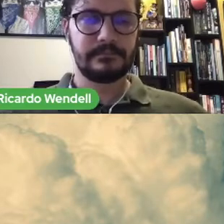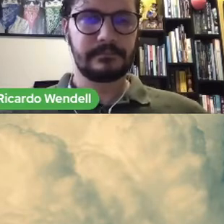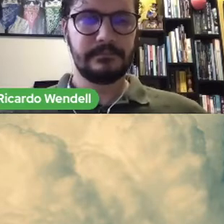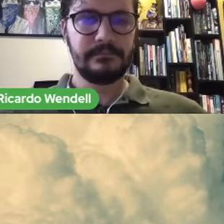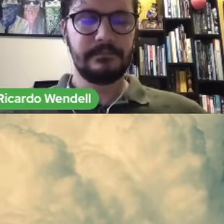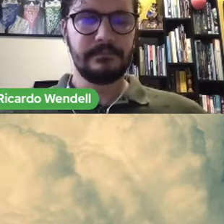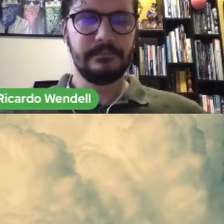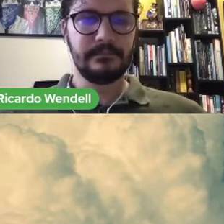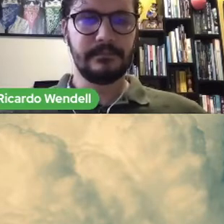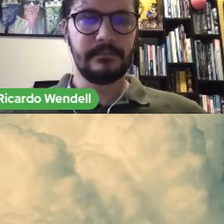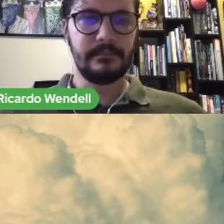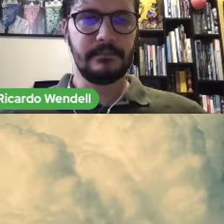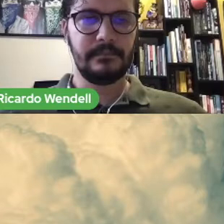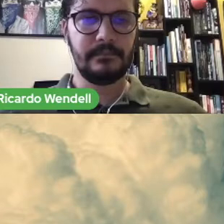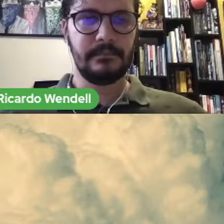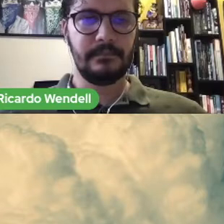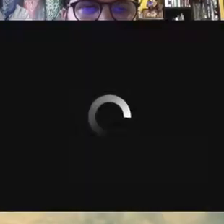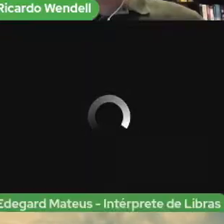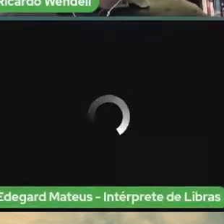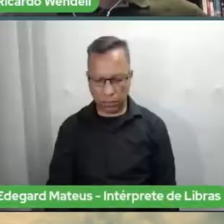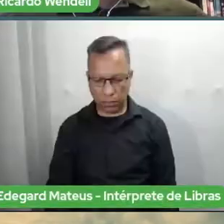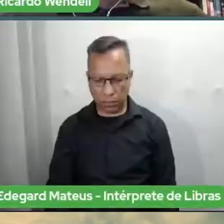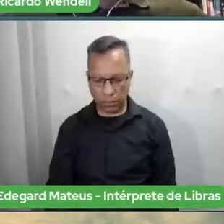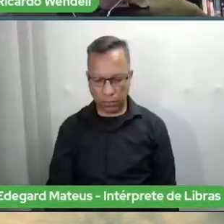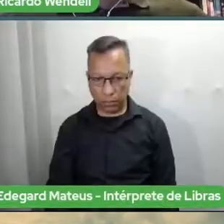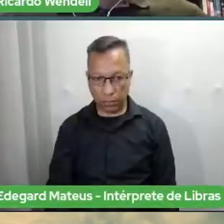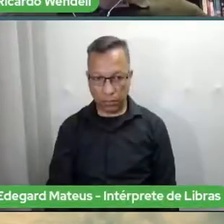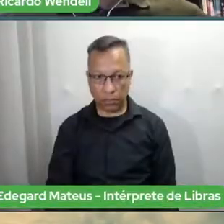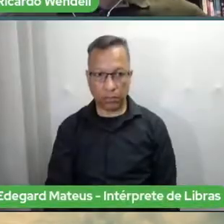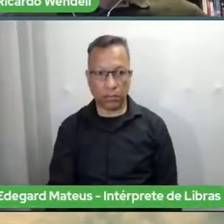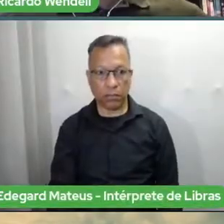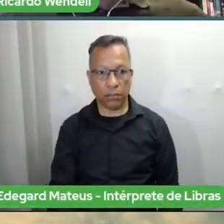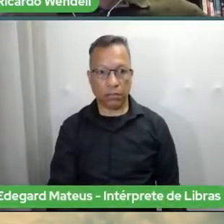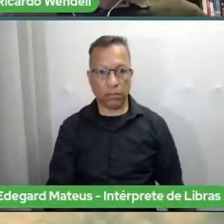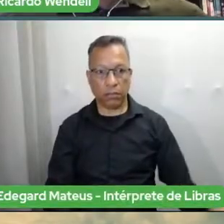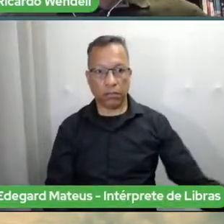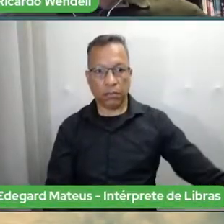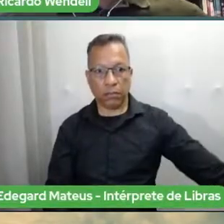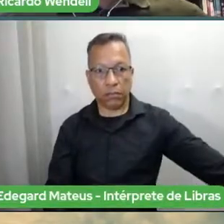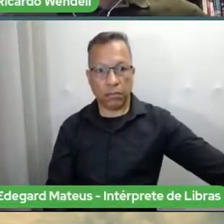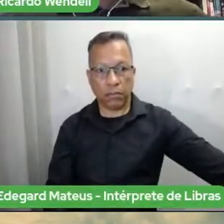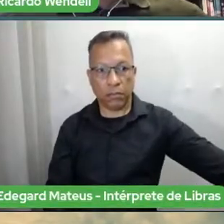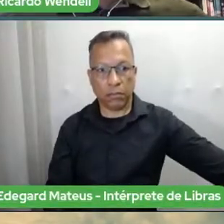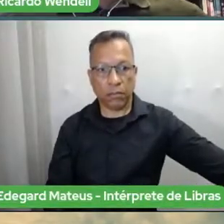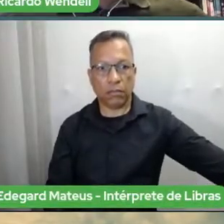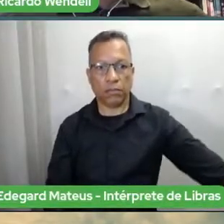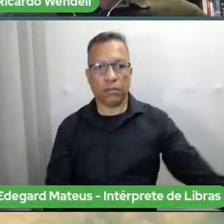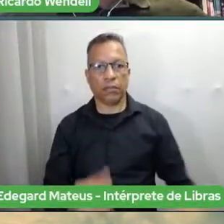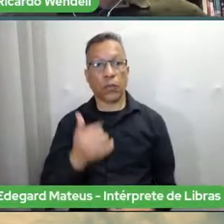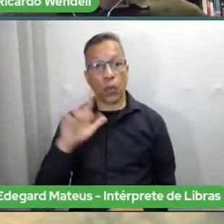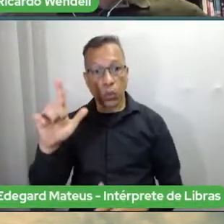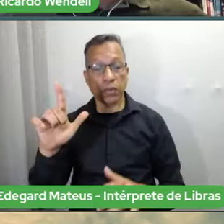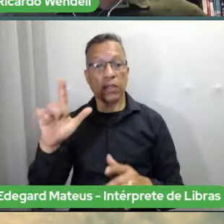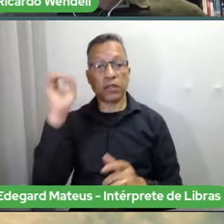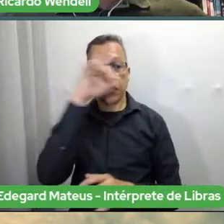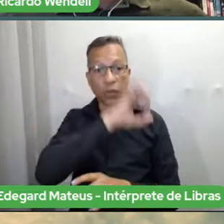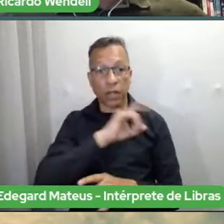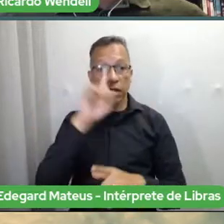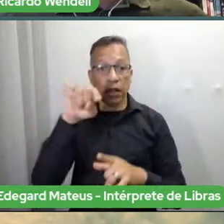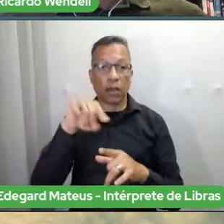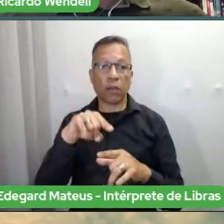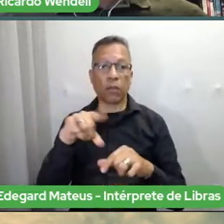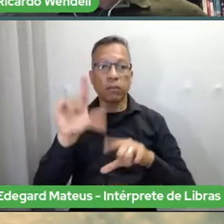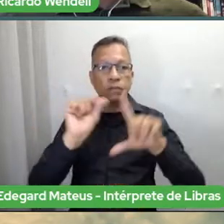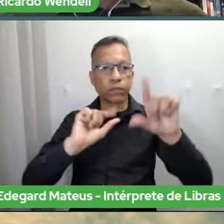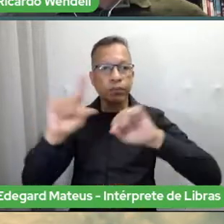uma priorização um pouco desconectada. Outro desafio é a forma de escalar as fontes de dados.